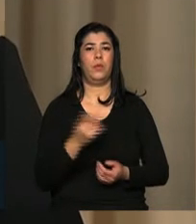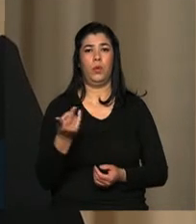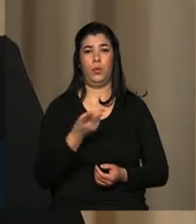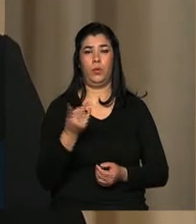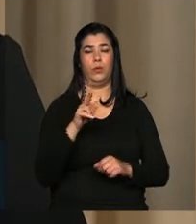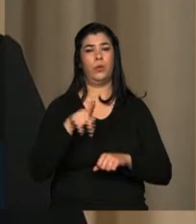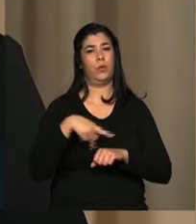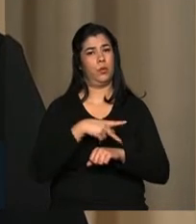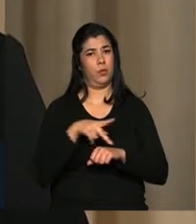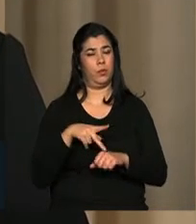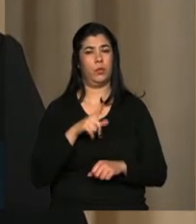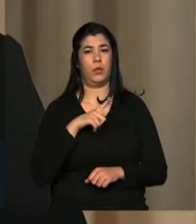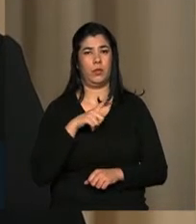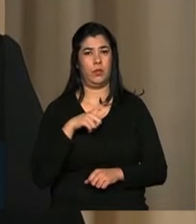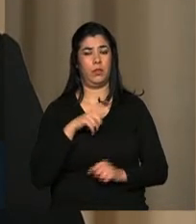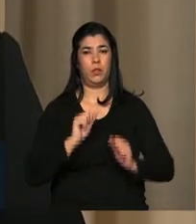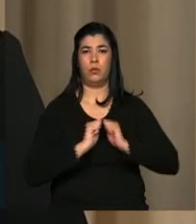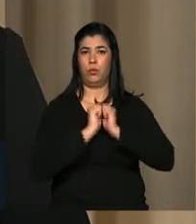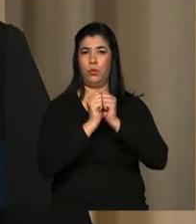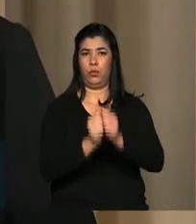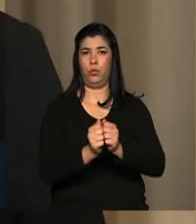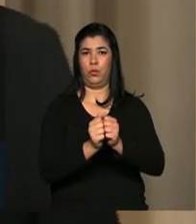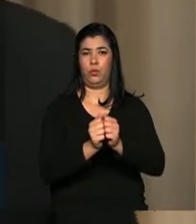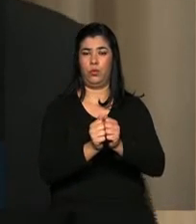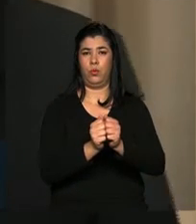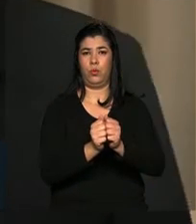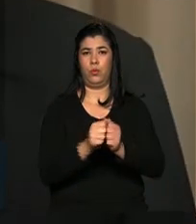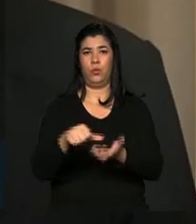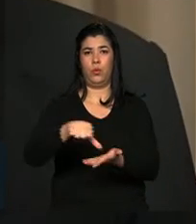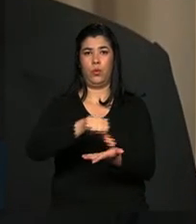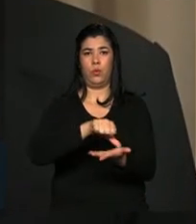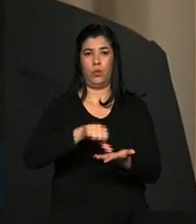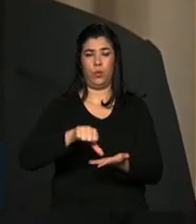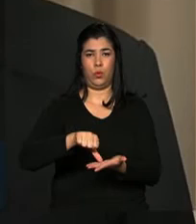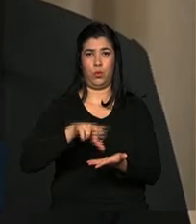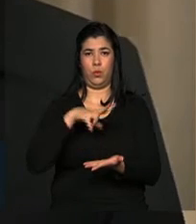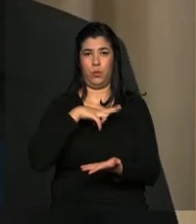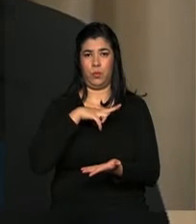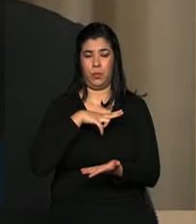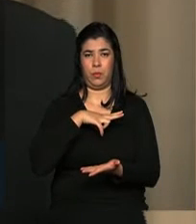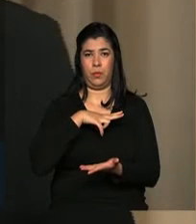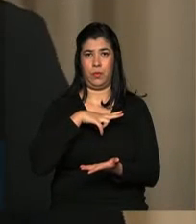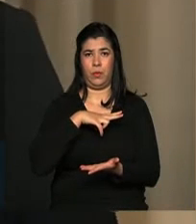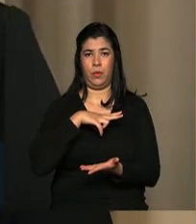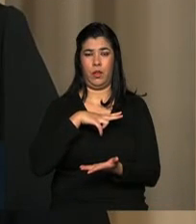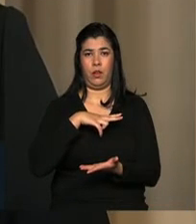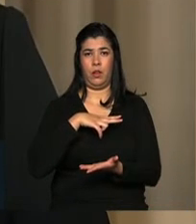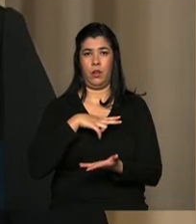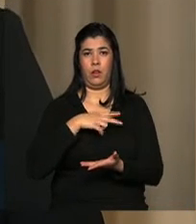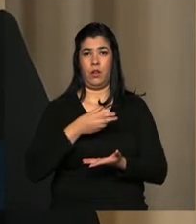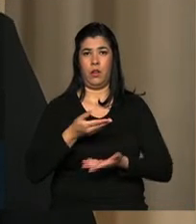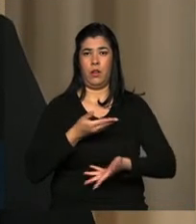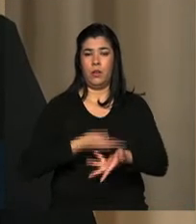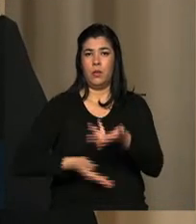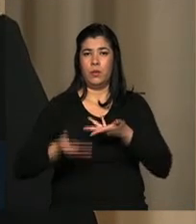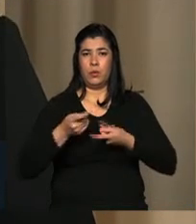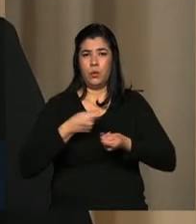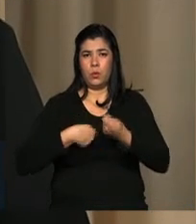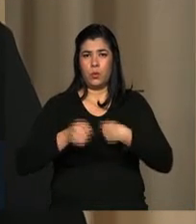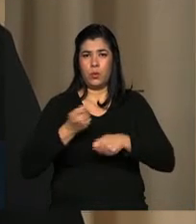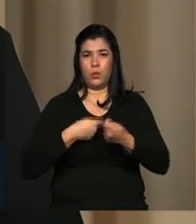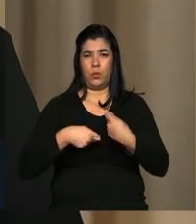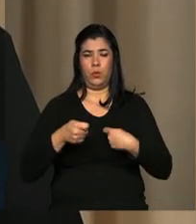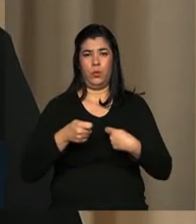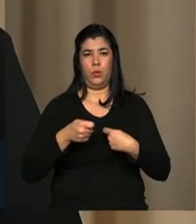ambos os países junto ao setor privado. A articulação de nossas economias